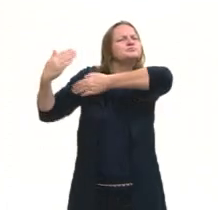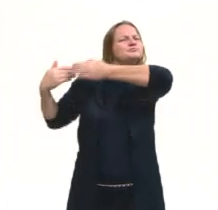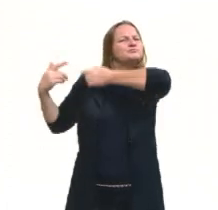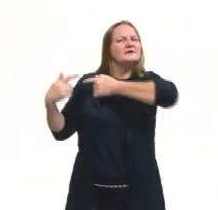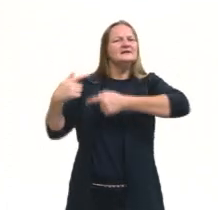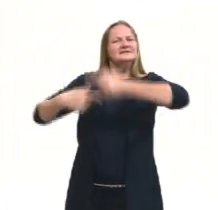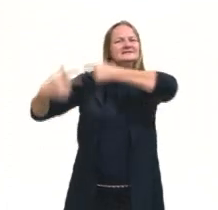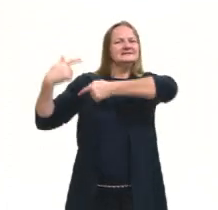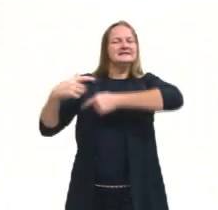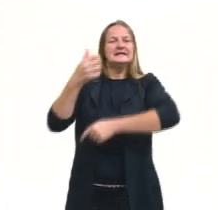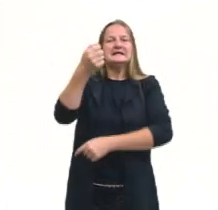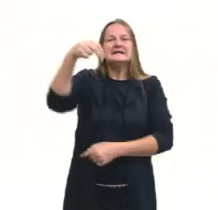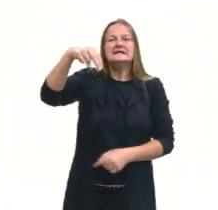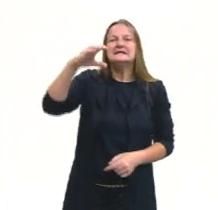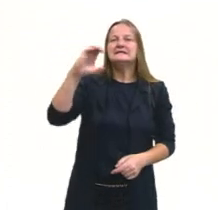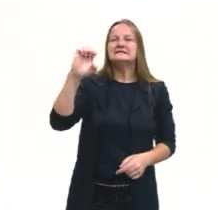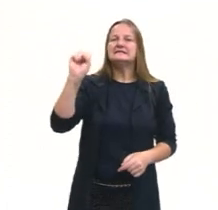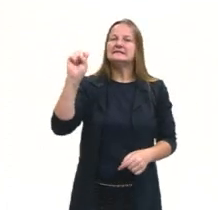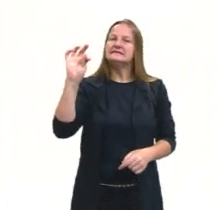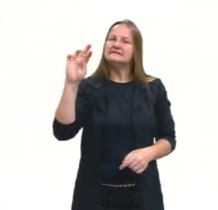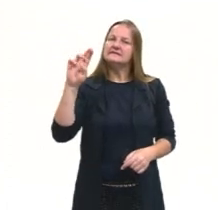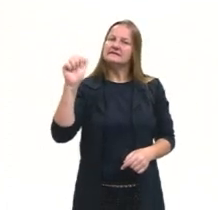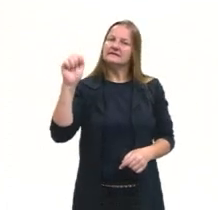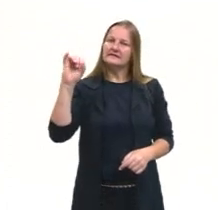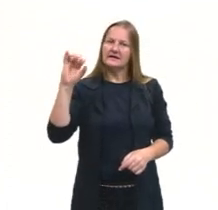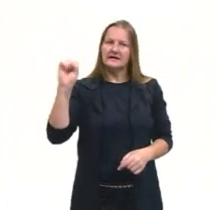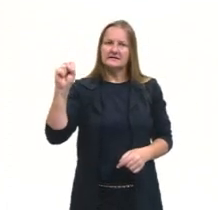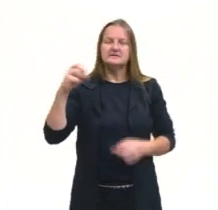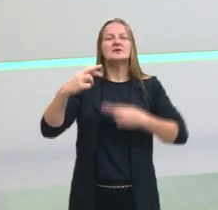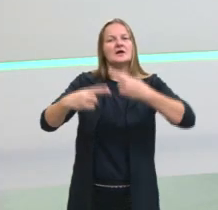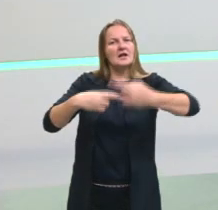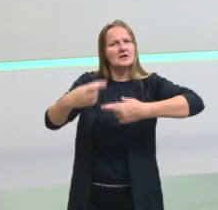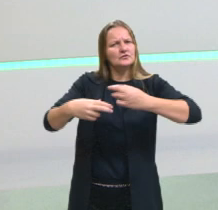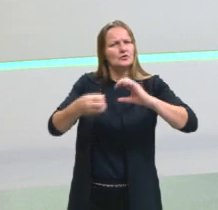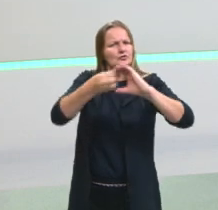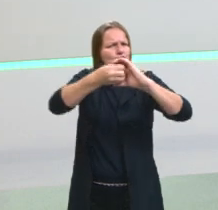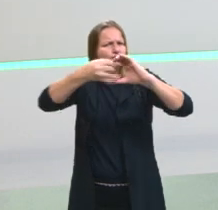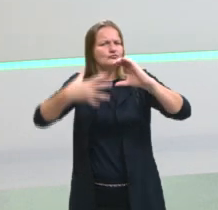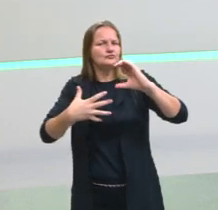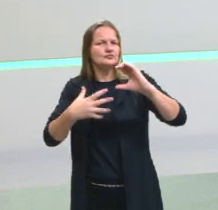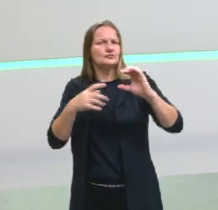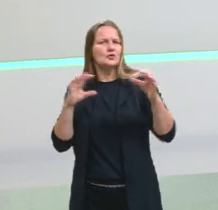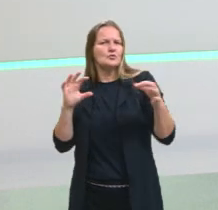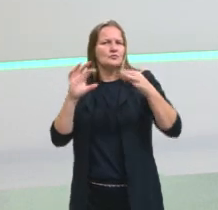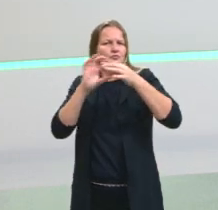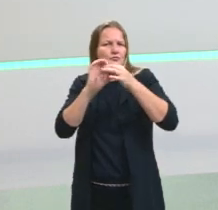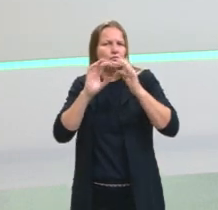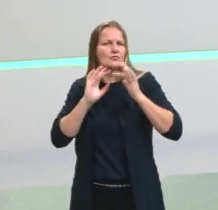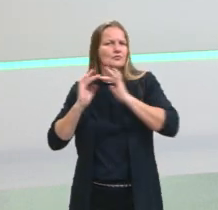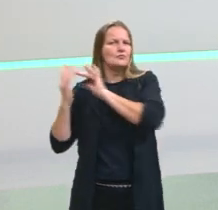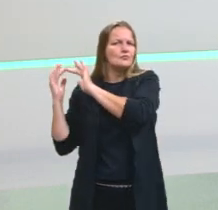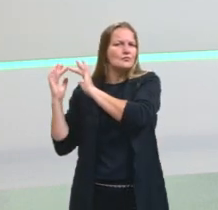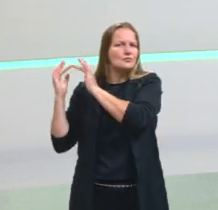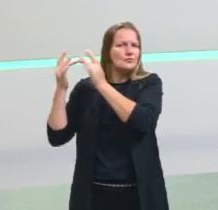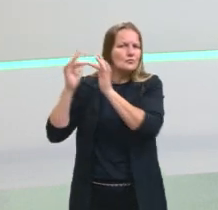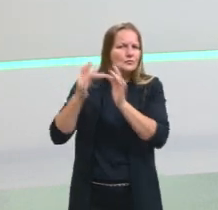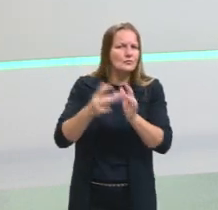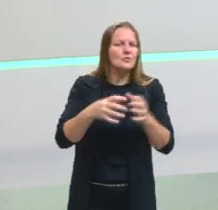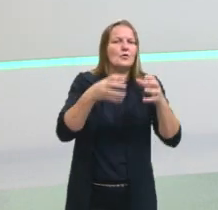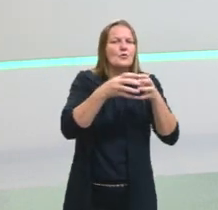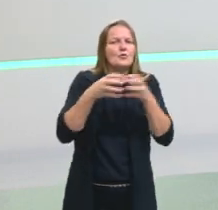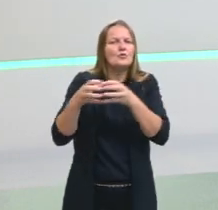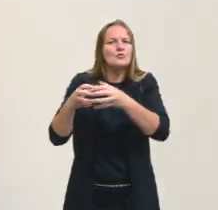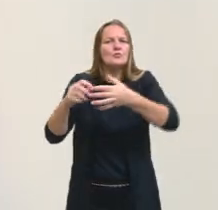a partir das relações e afinidades entre os diversos grupos de espécies